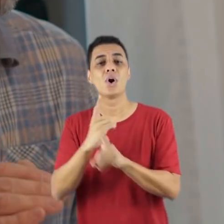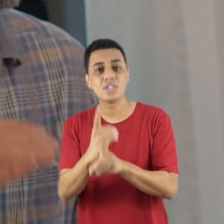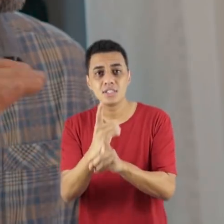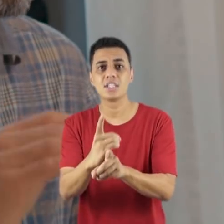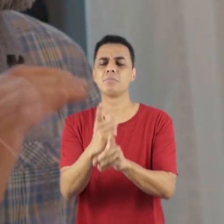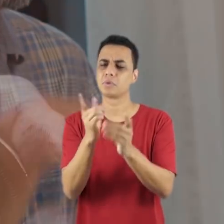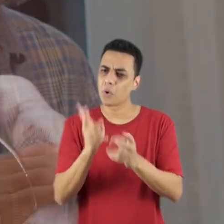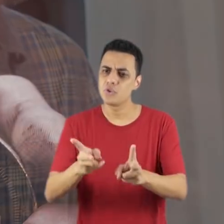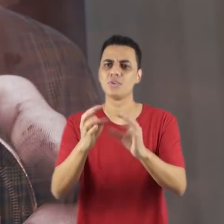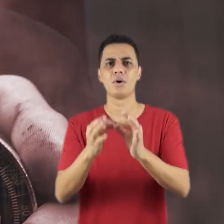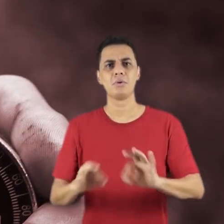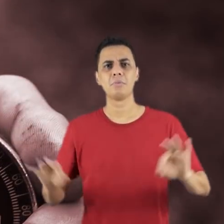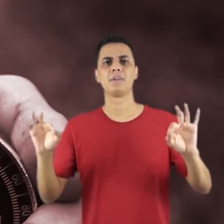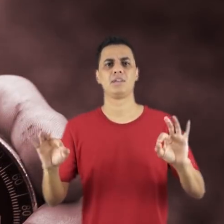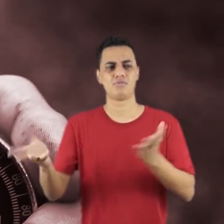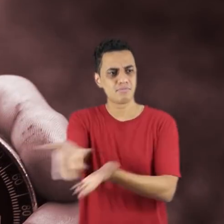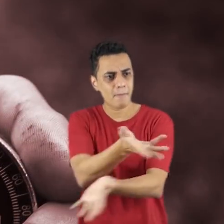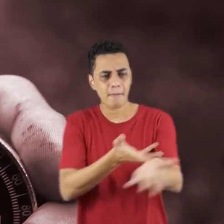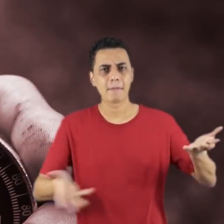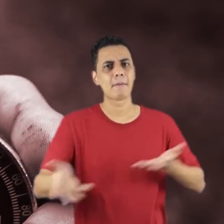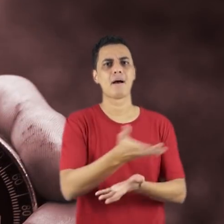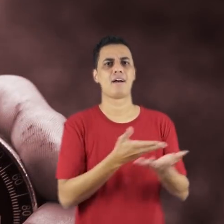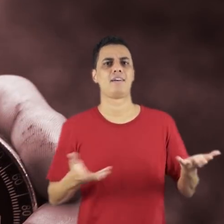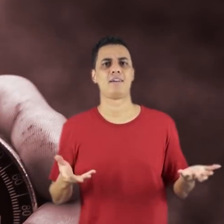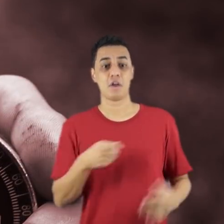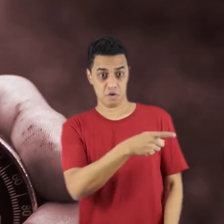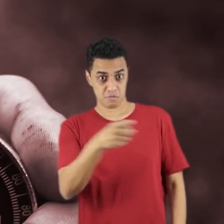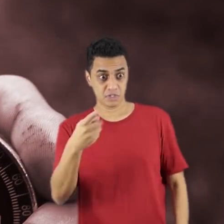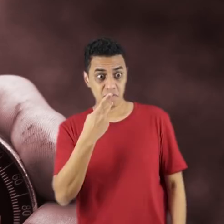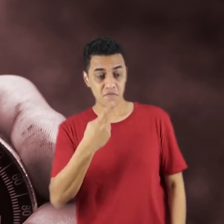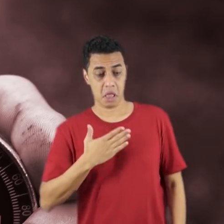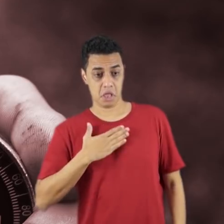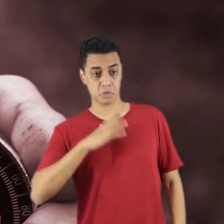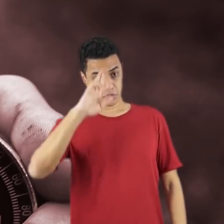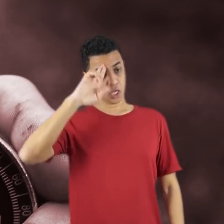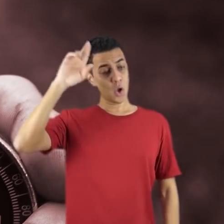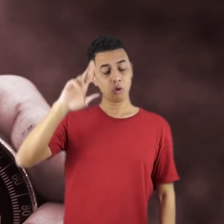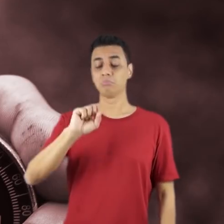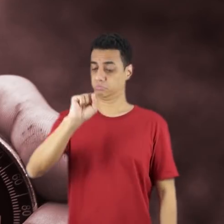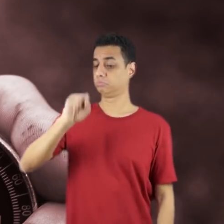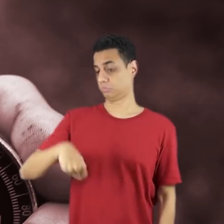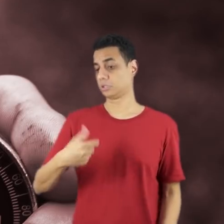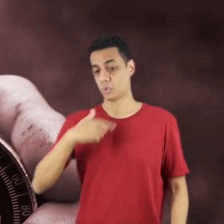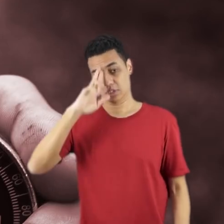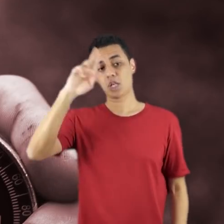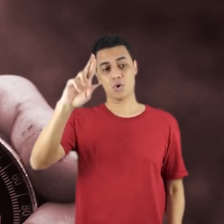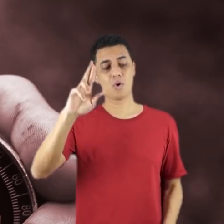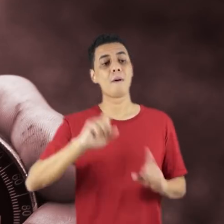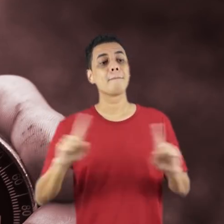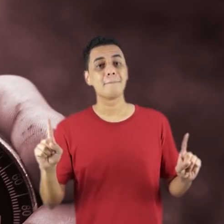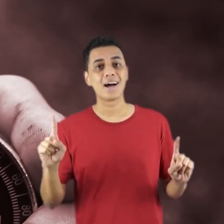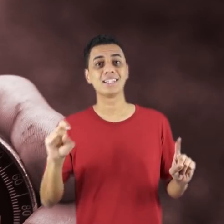fizessem o mesmo uns pelos outros. Vocês me chamam Mestre e Senhor, e com razão, pois eu o sou. Pois bem, se eu,